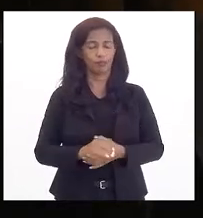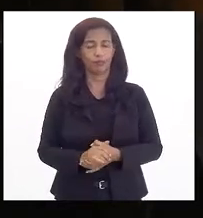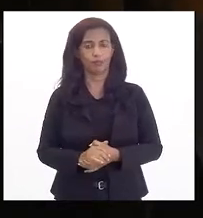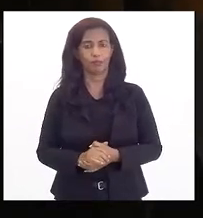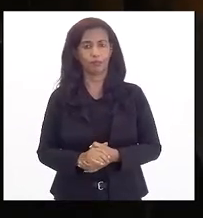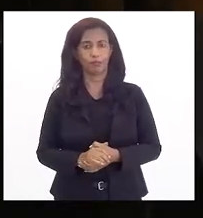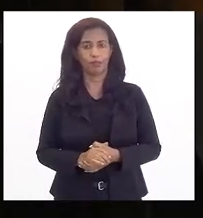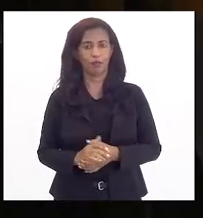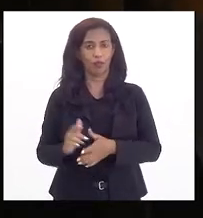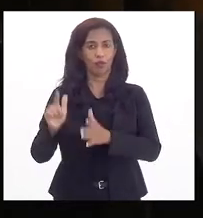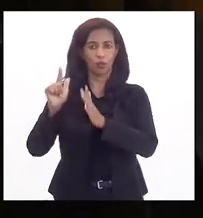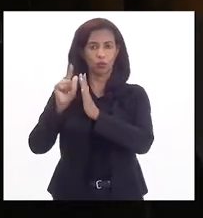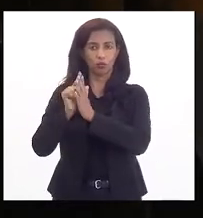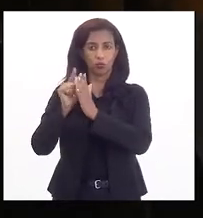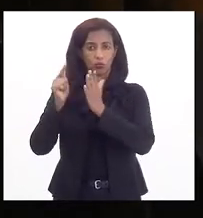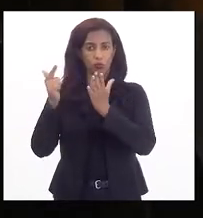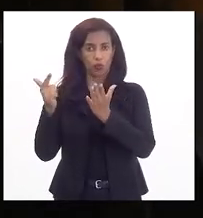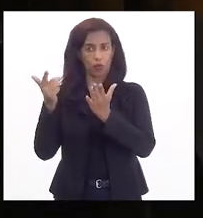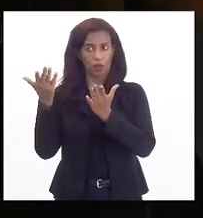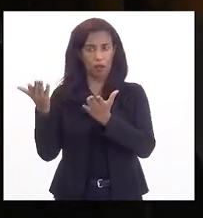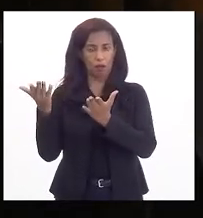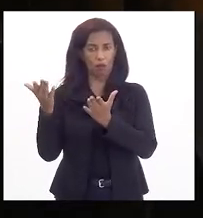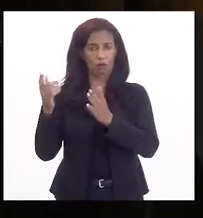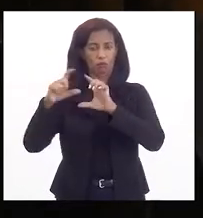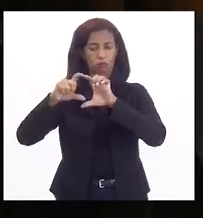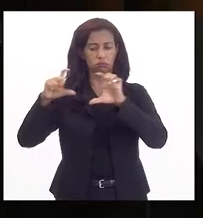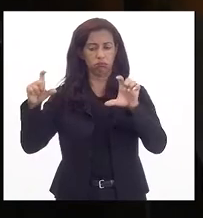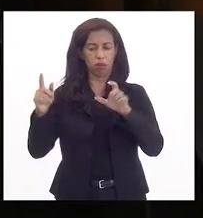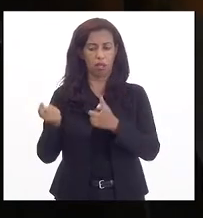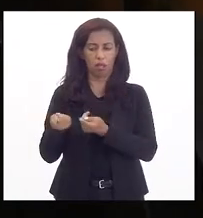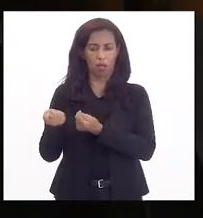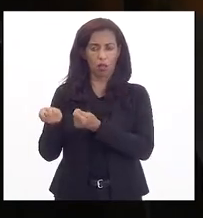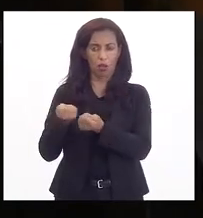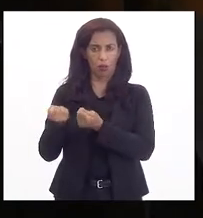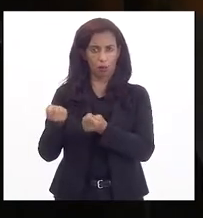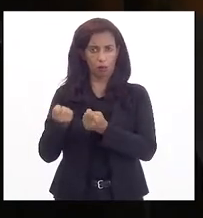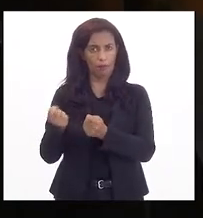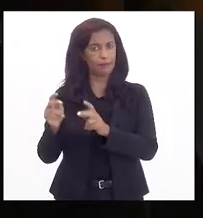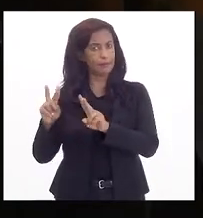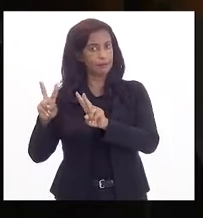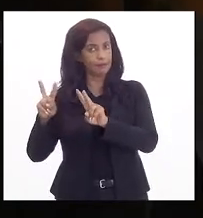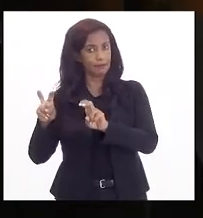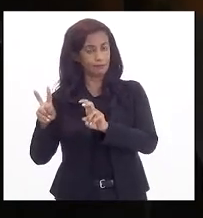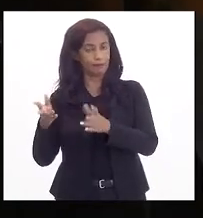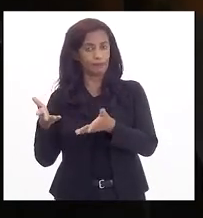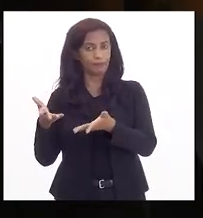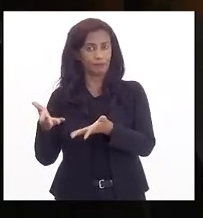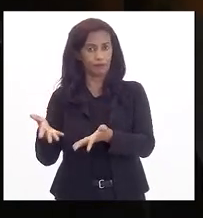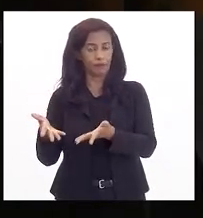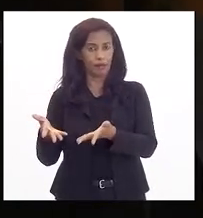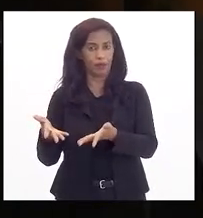a manchete do Valor Econômico, de matéria que evidentemente